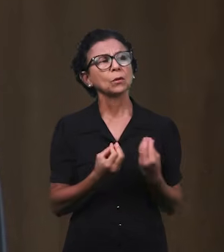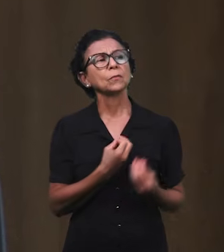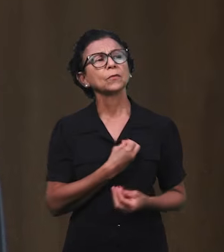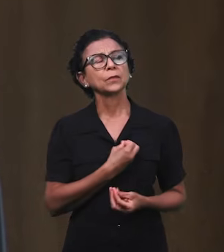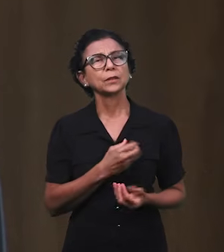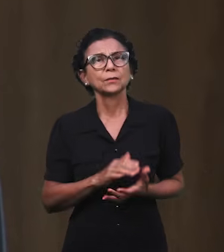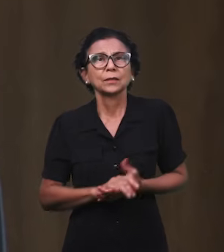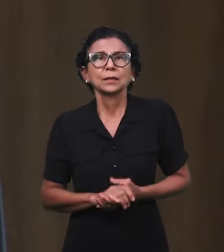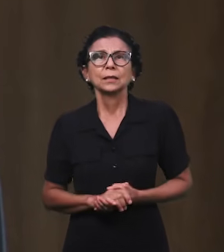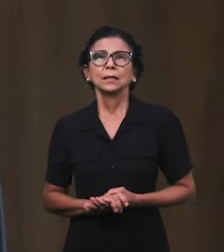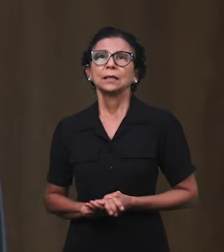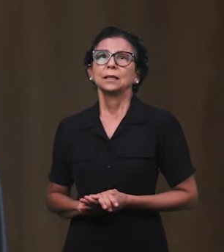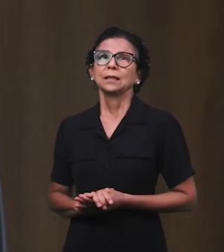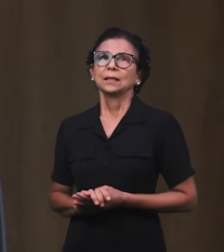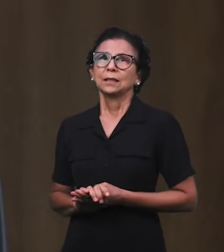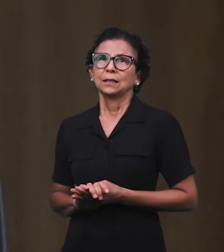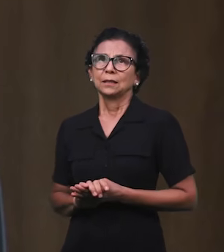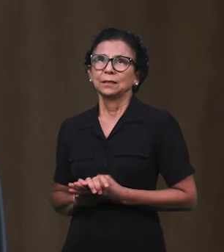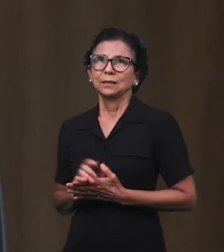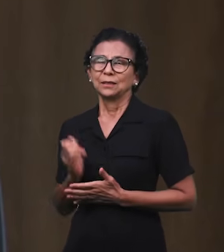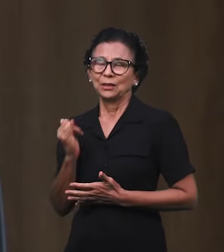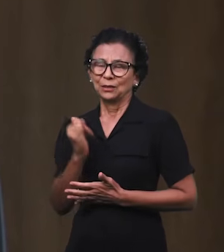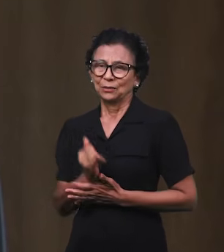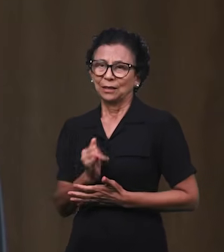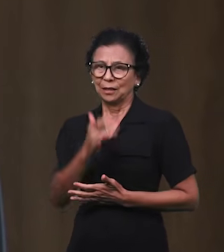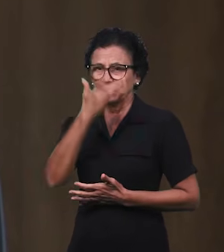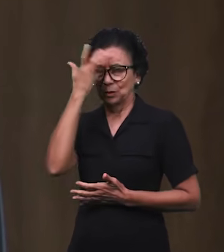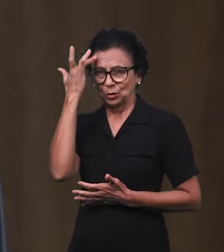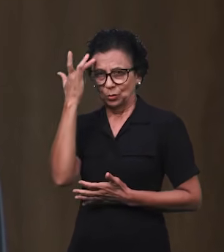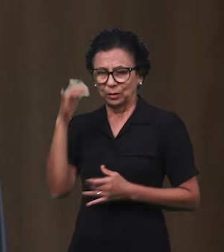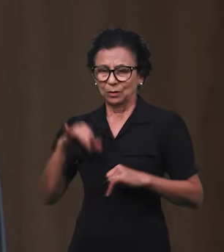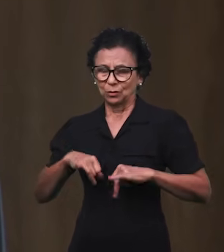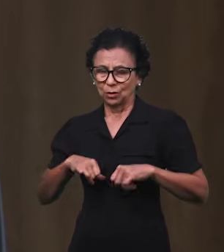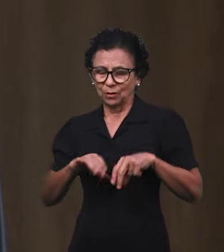quem sofre com a fibromialgia vai me entender,